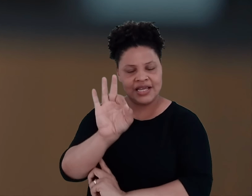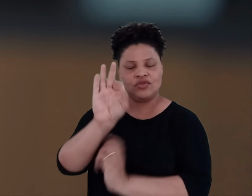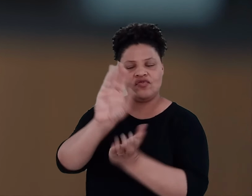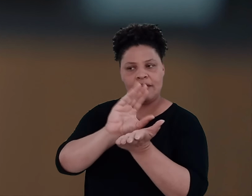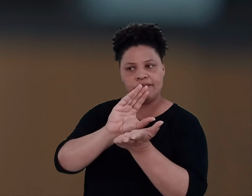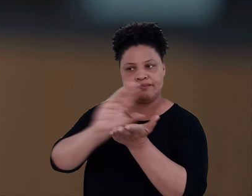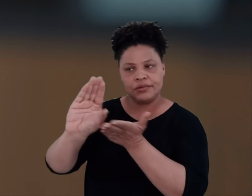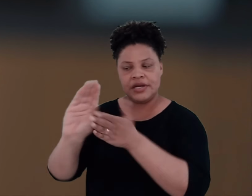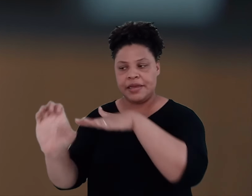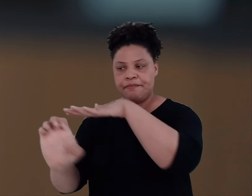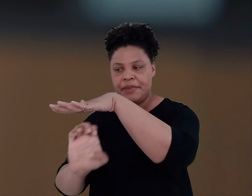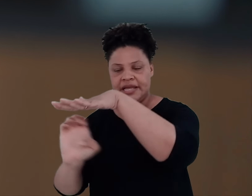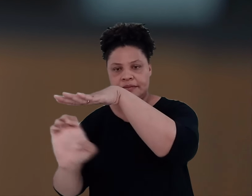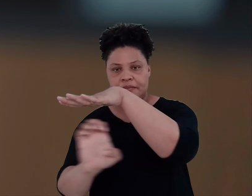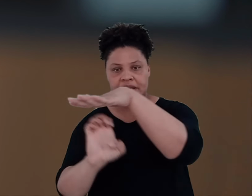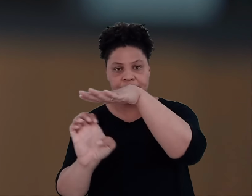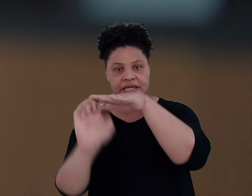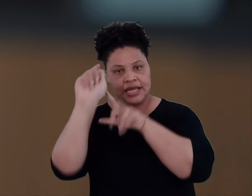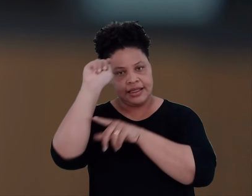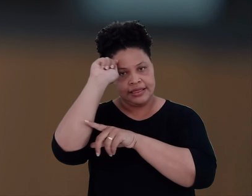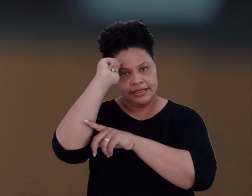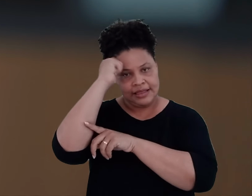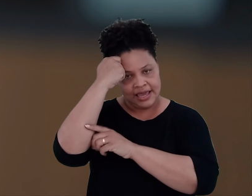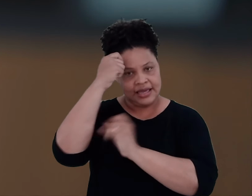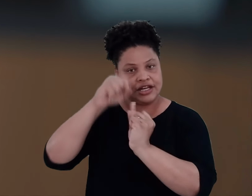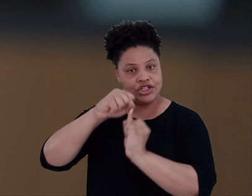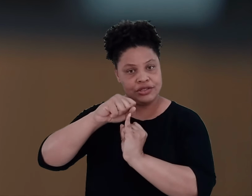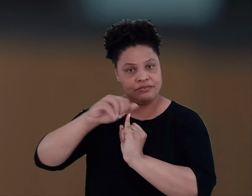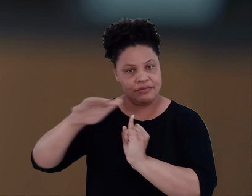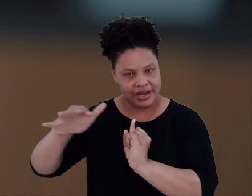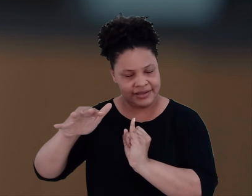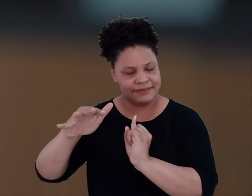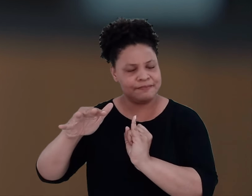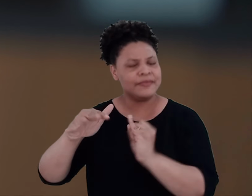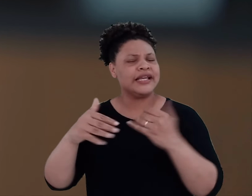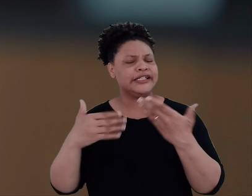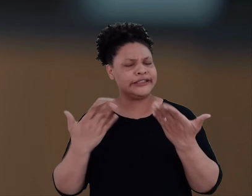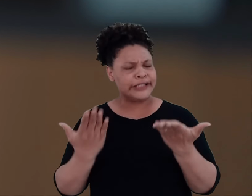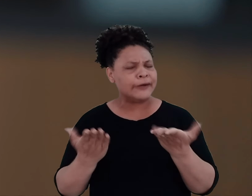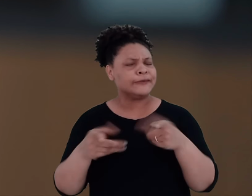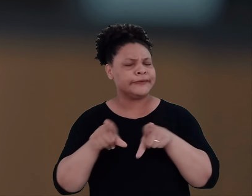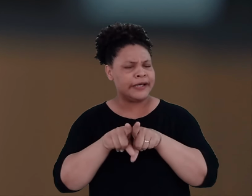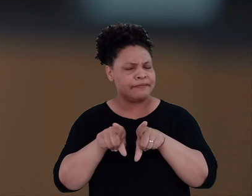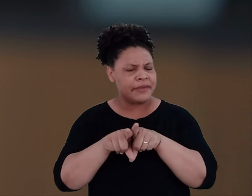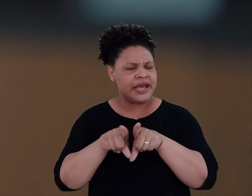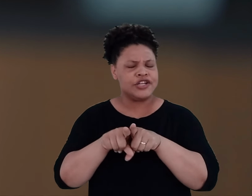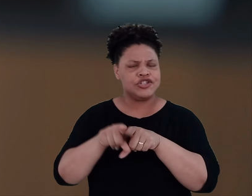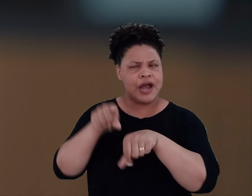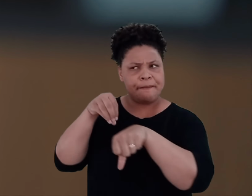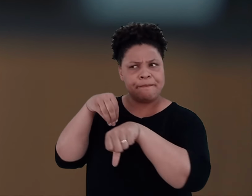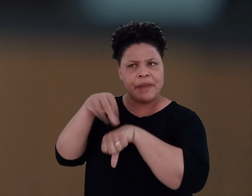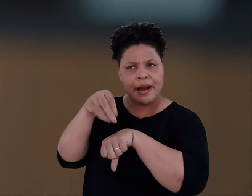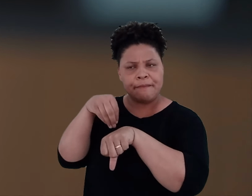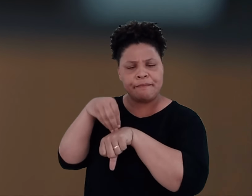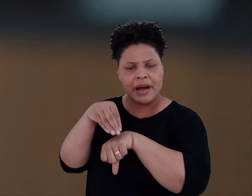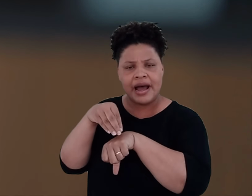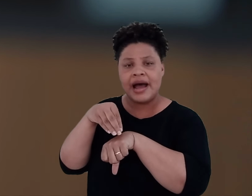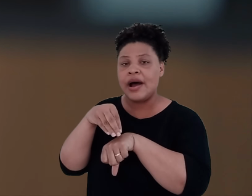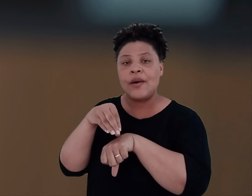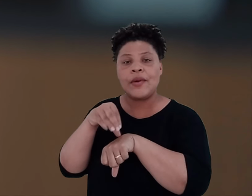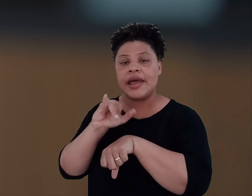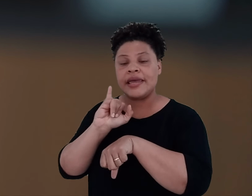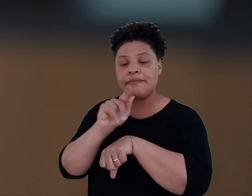para empresas negras de mídia, como um programa Boost Black Media. Também anunciou investimento na mídia negra IPG